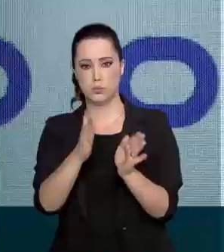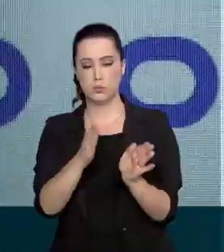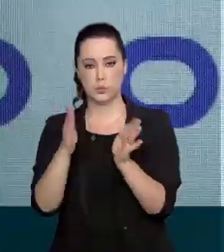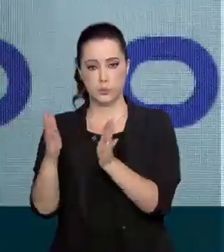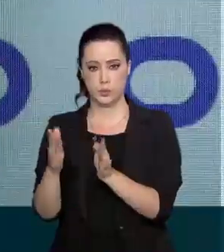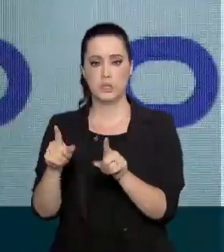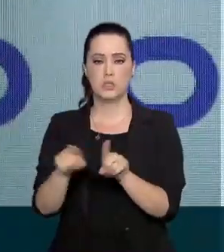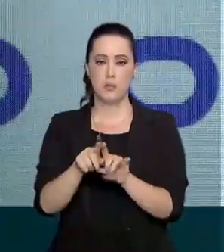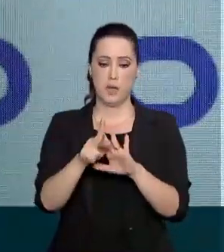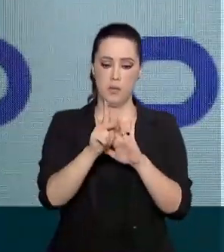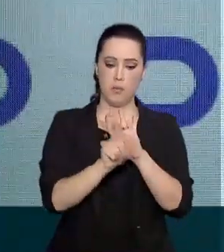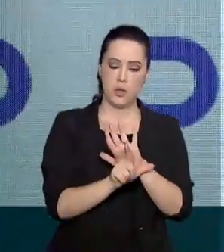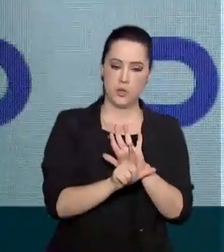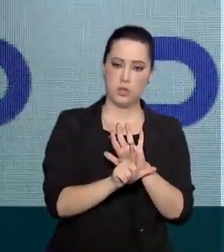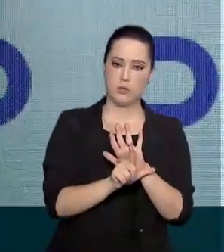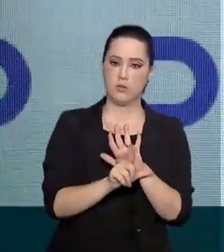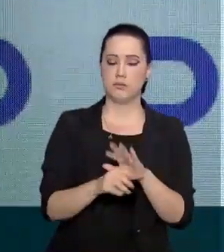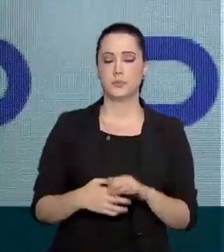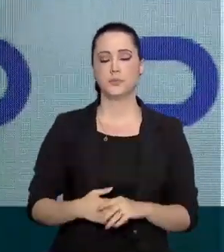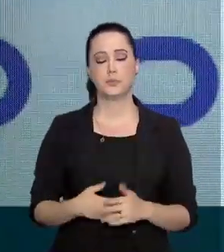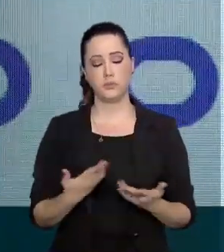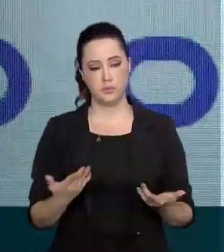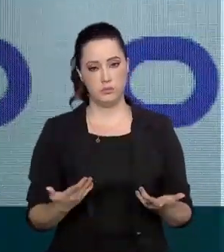a ver com os senhores,